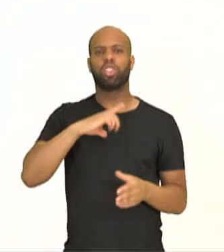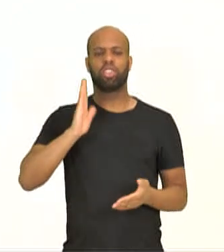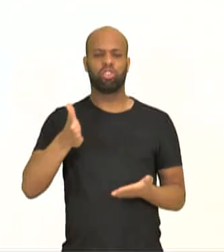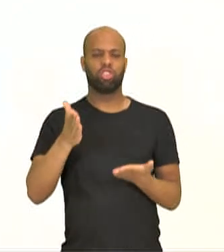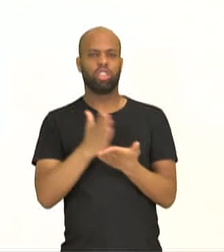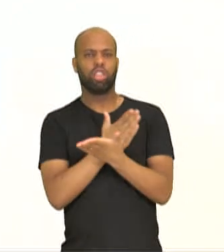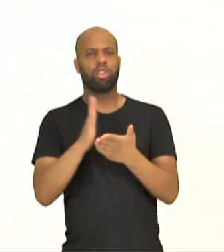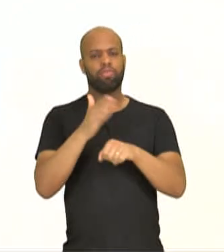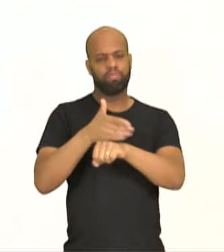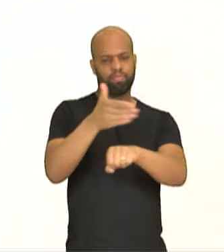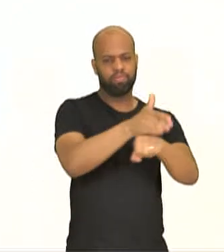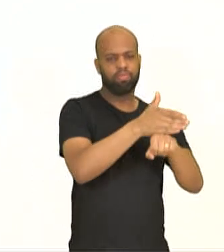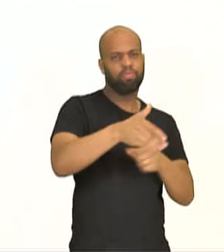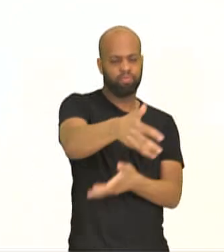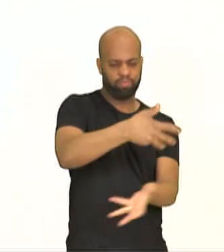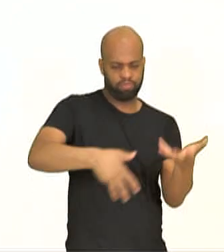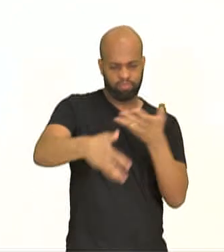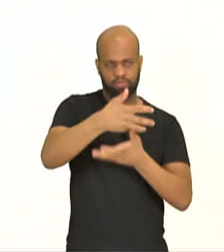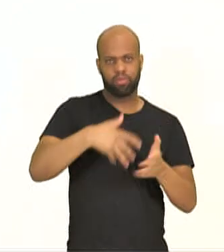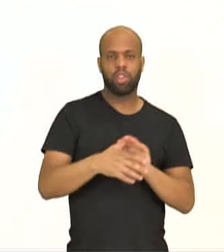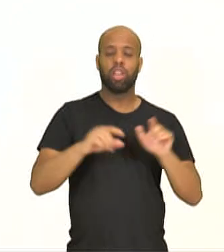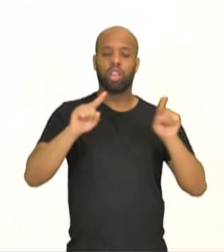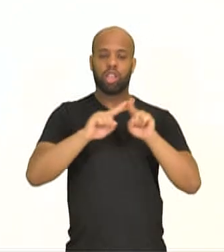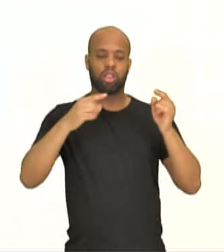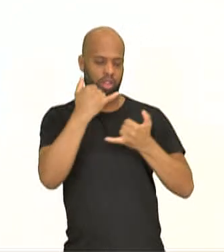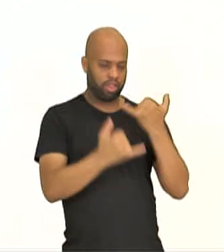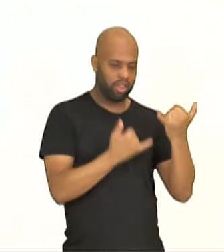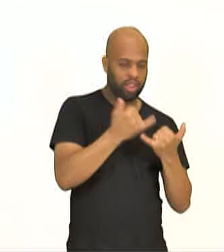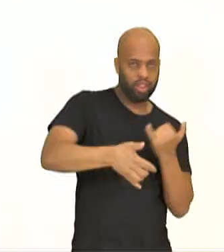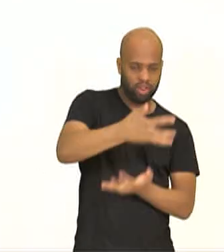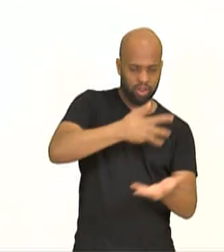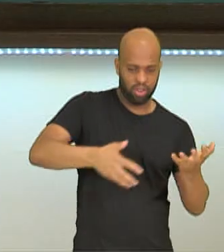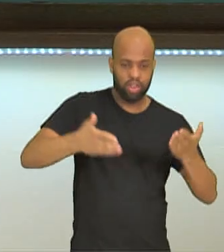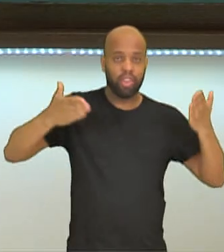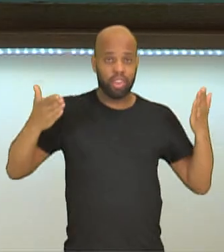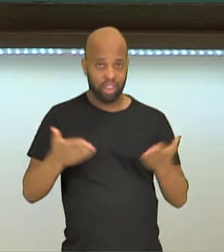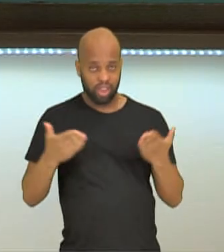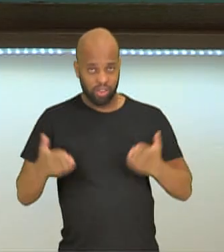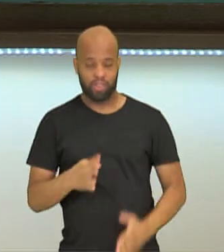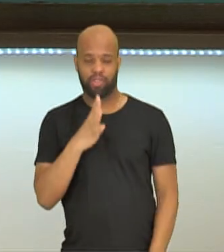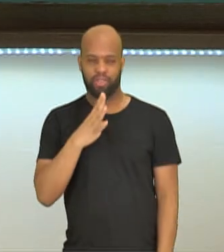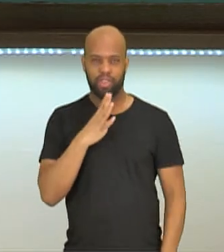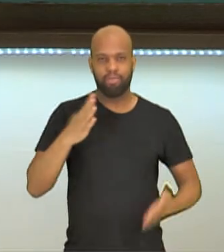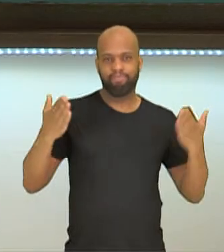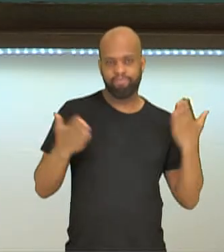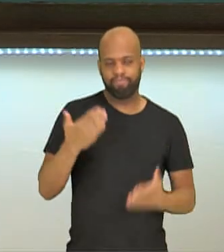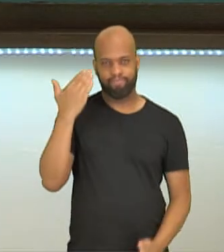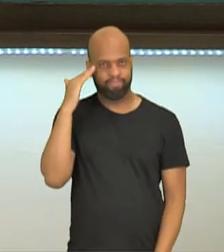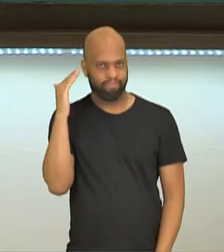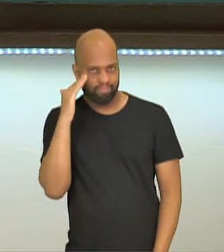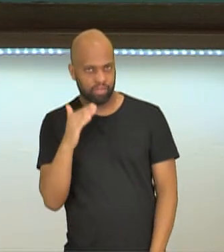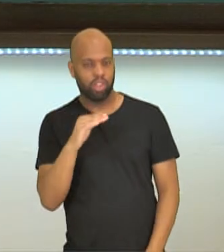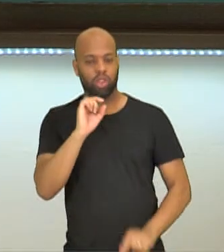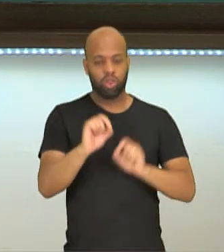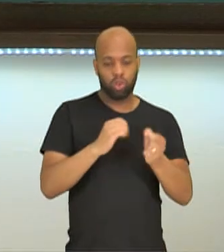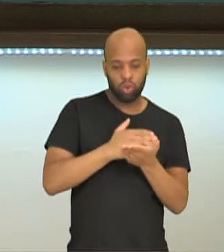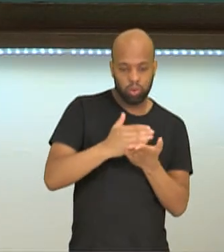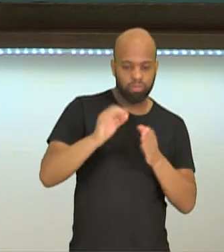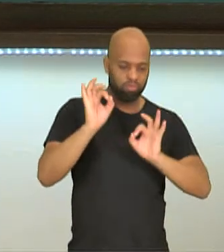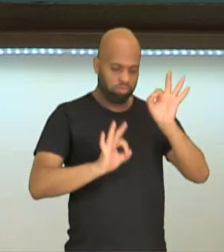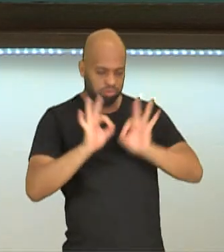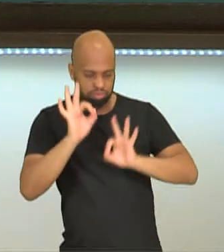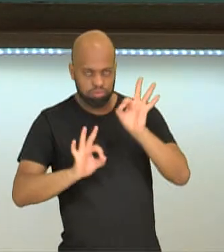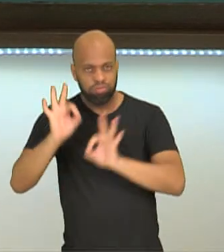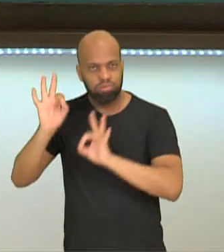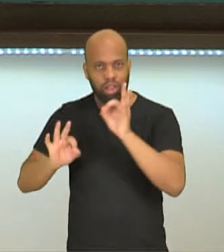cooperativas associadas. Porém, os jogos cooperativos, do jeito que a gente conhece hoje em dia, que começaram a ser